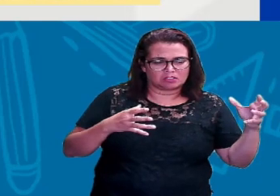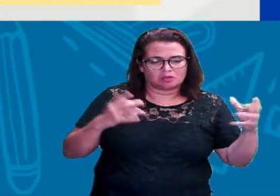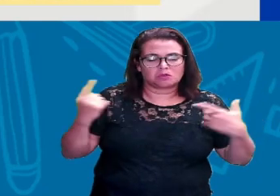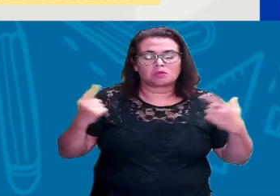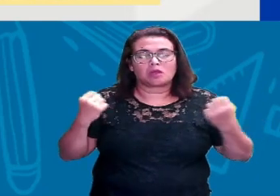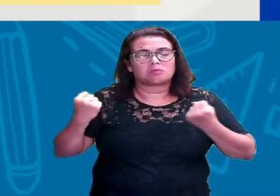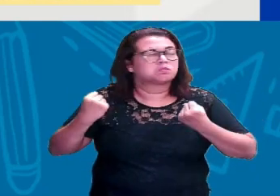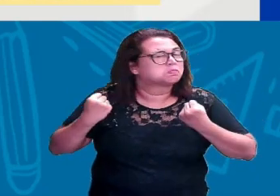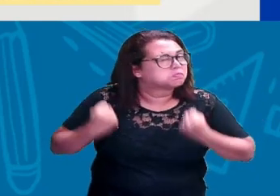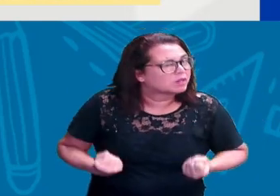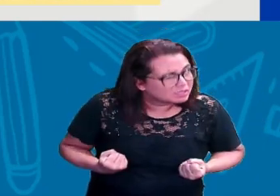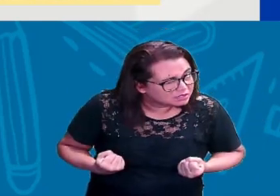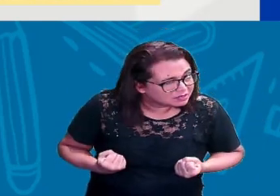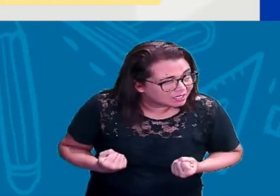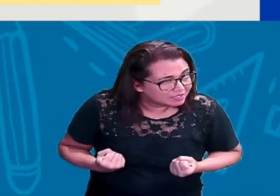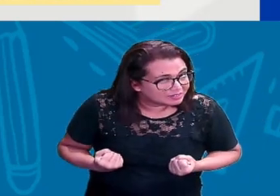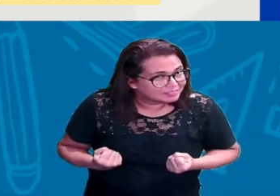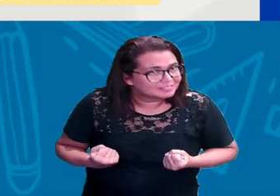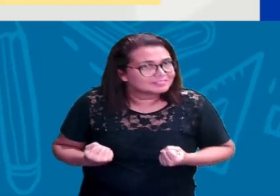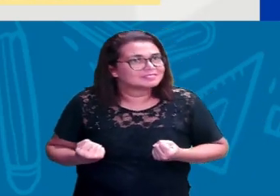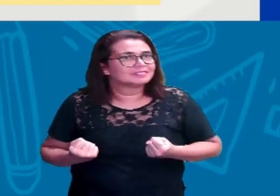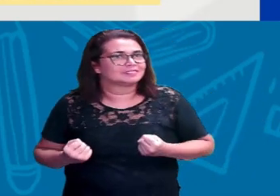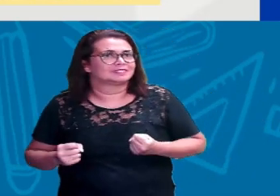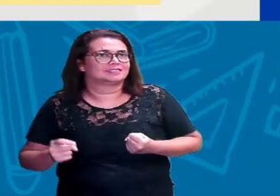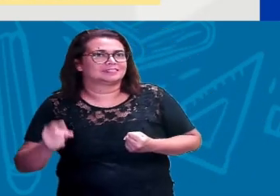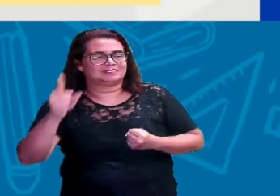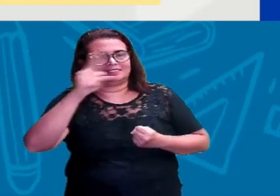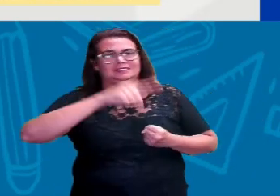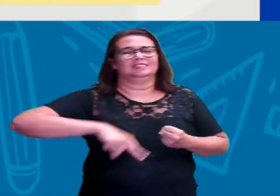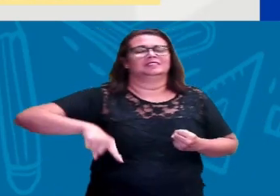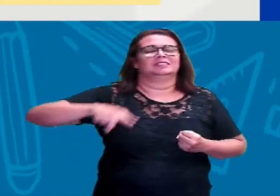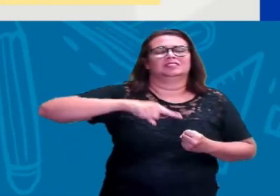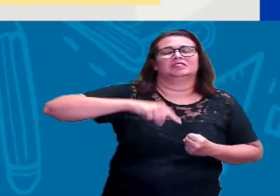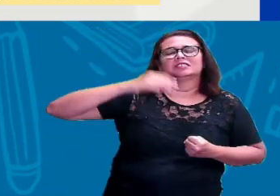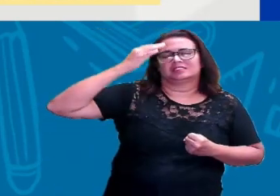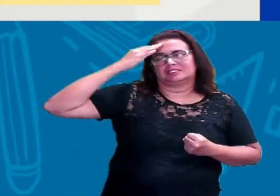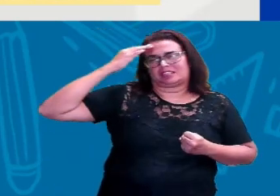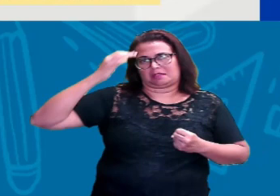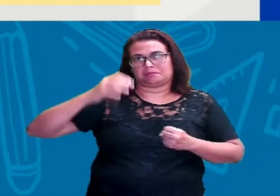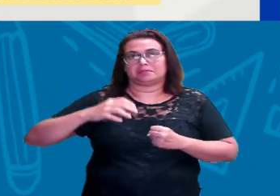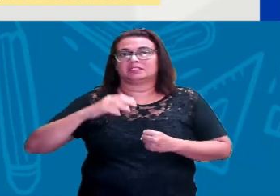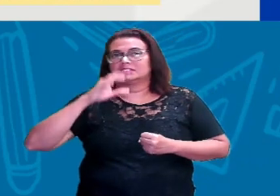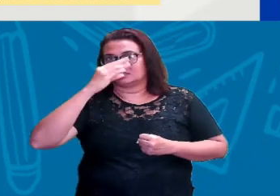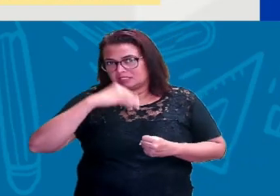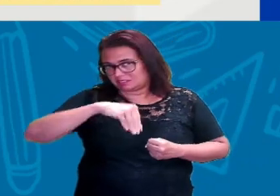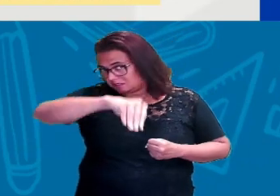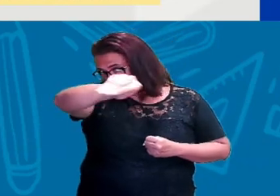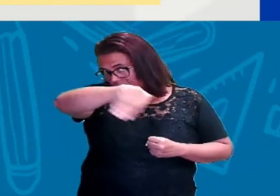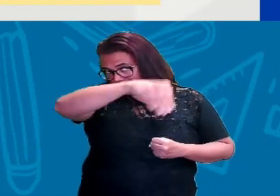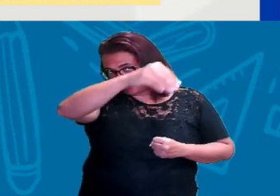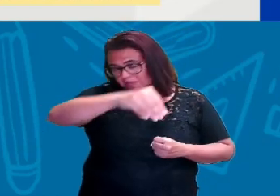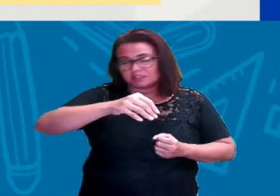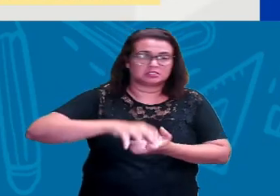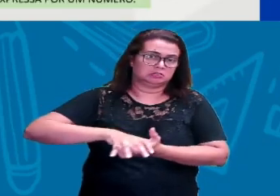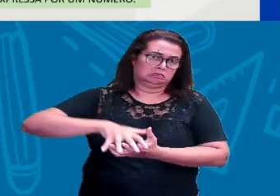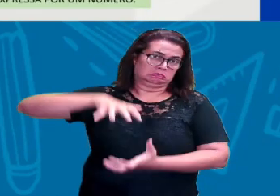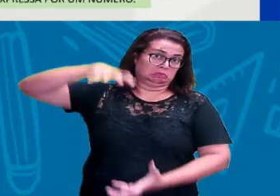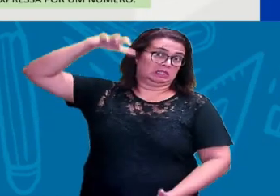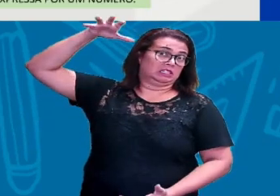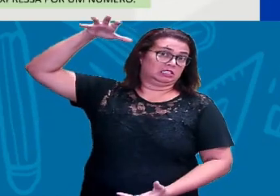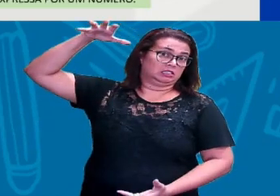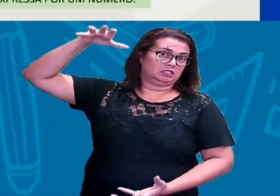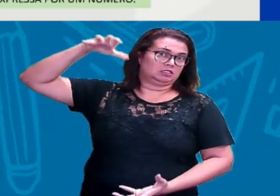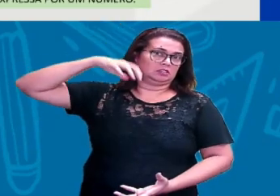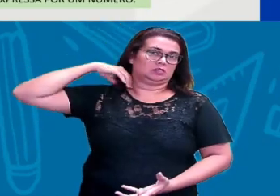né? Nessa previsão, a gente chega à conclusão que não, que o elefante ele é bem maior do que o cachorro, ok? Então, só